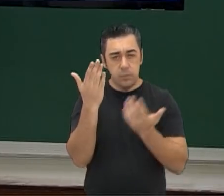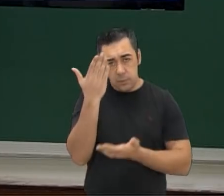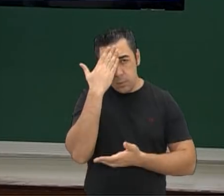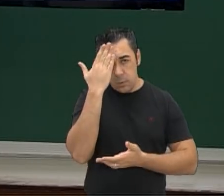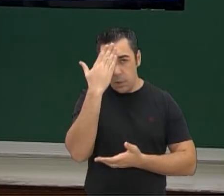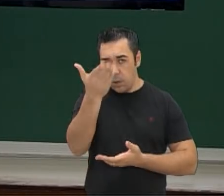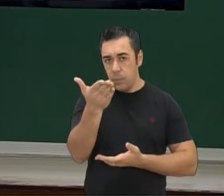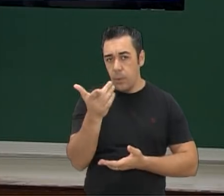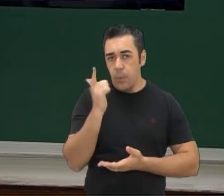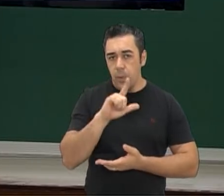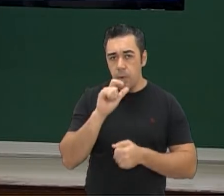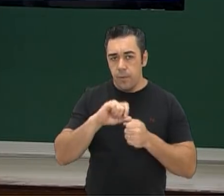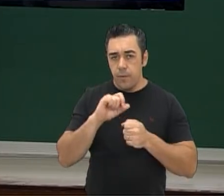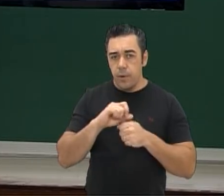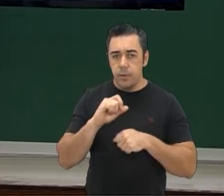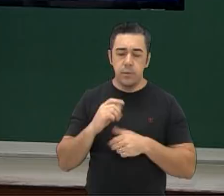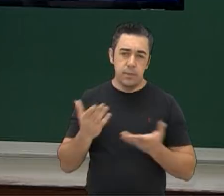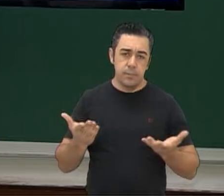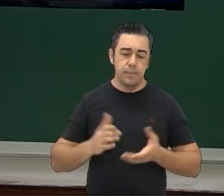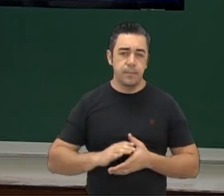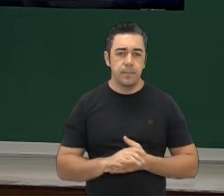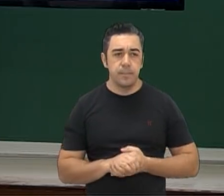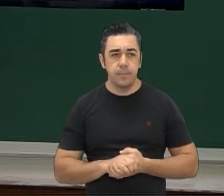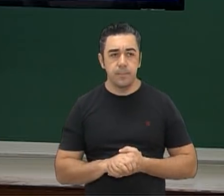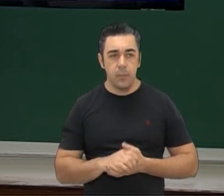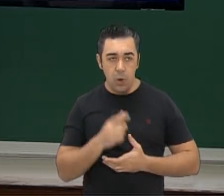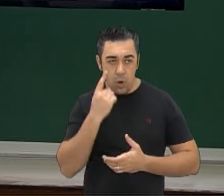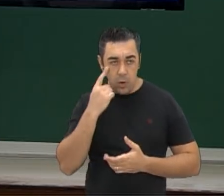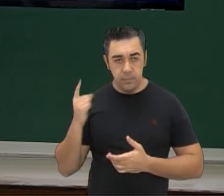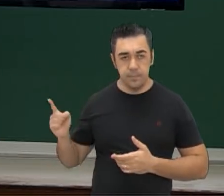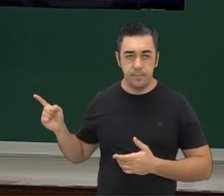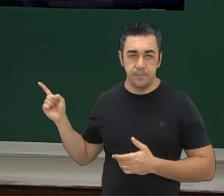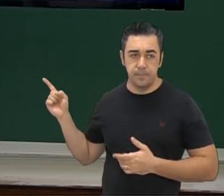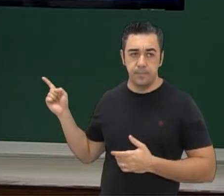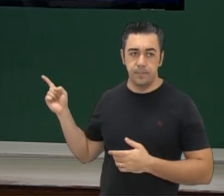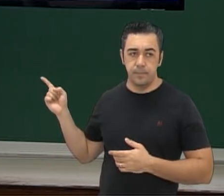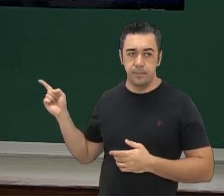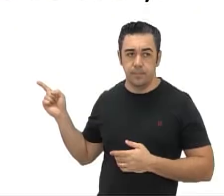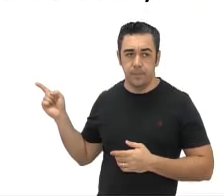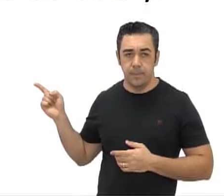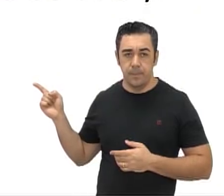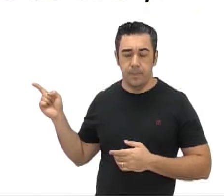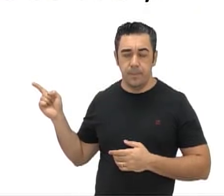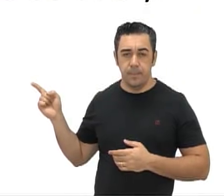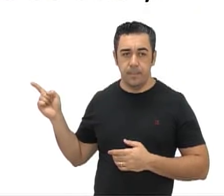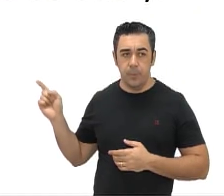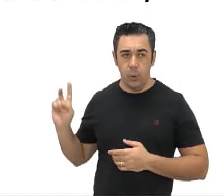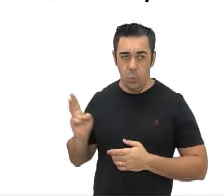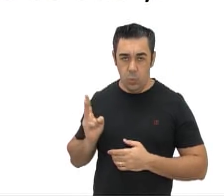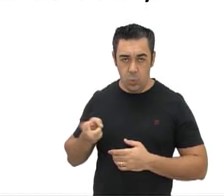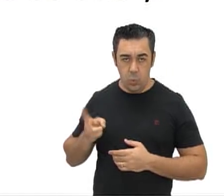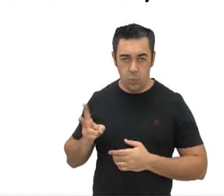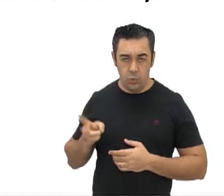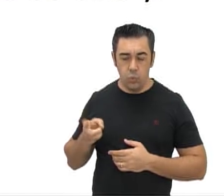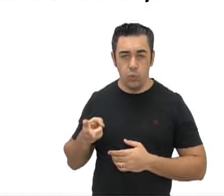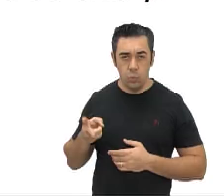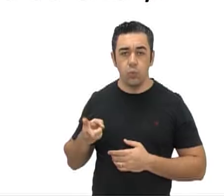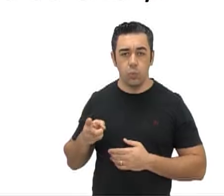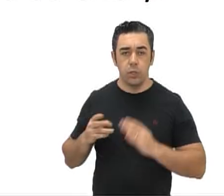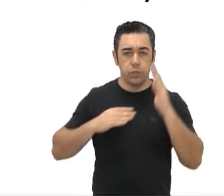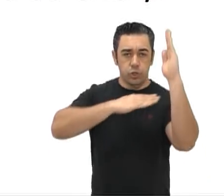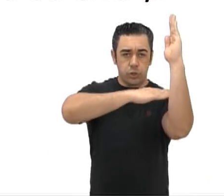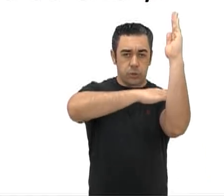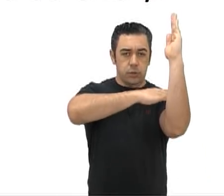informações, você consegue fazer o desenho da figura. Veja, ele vai manter o plano cartesiano.